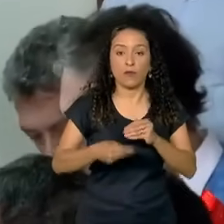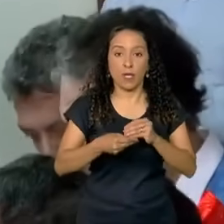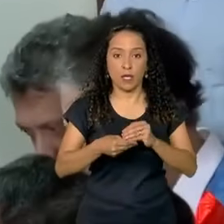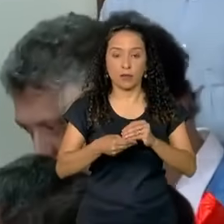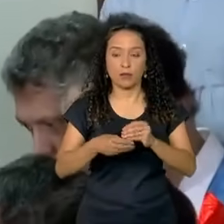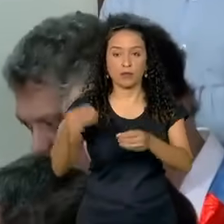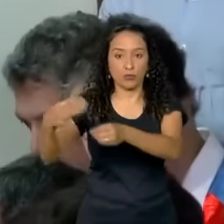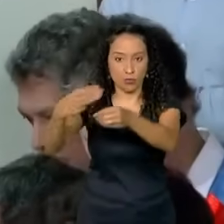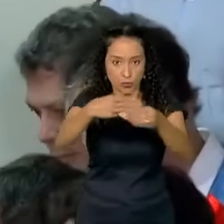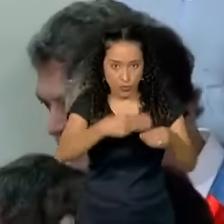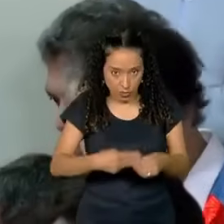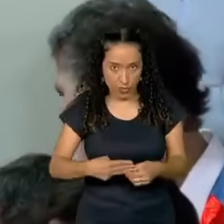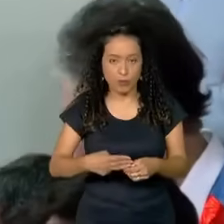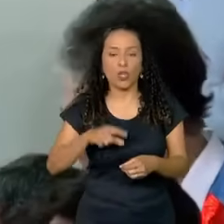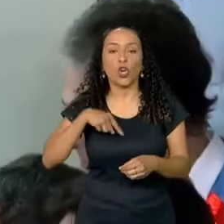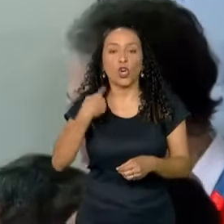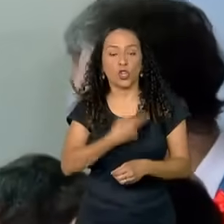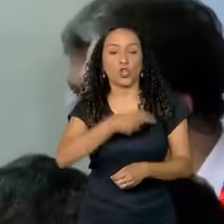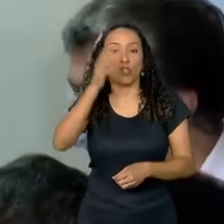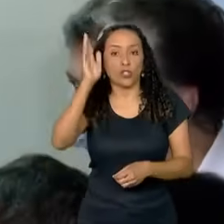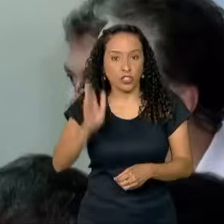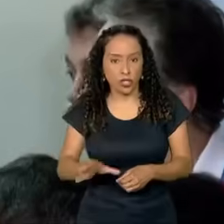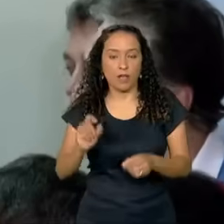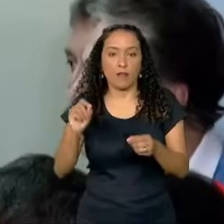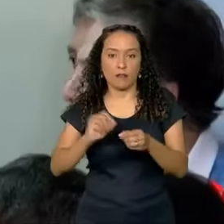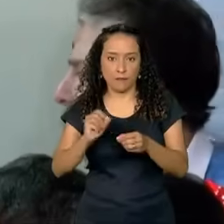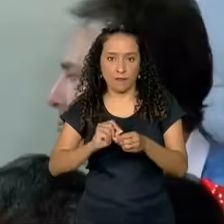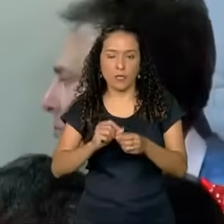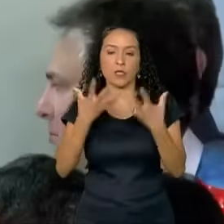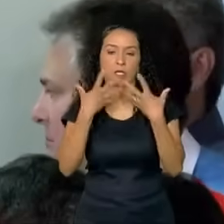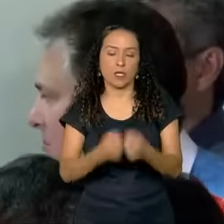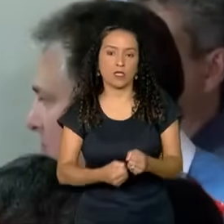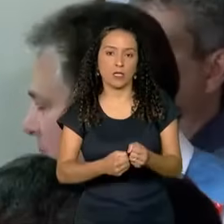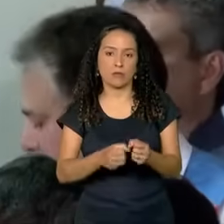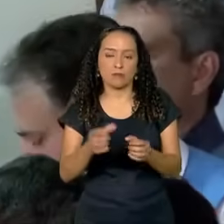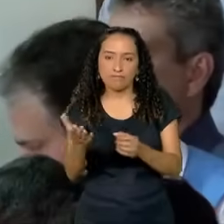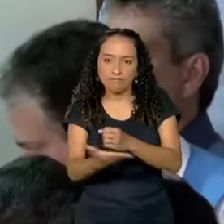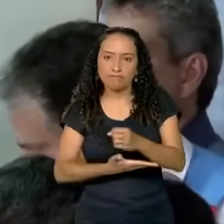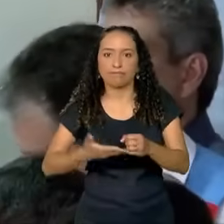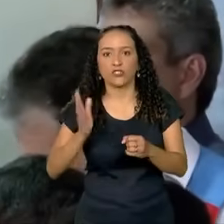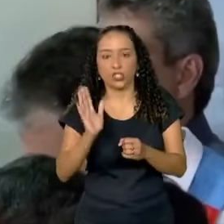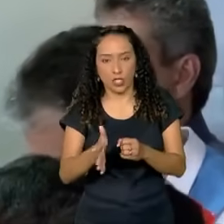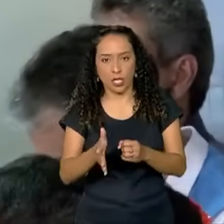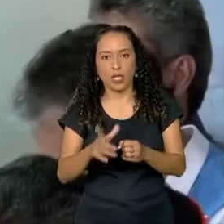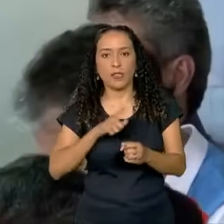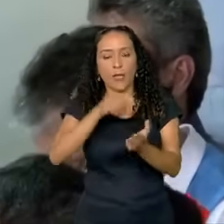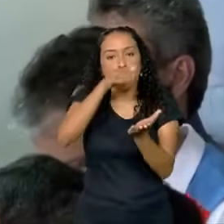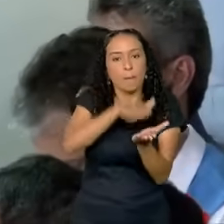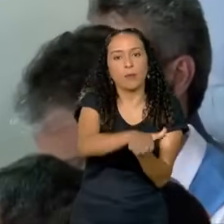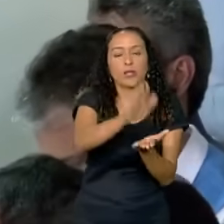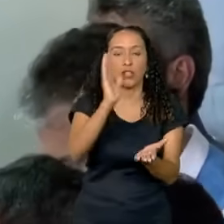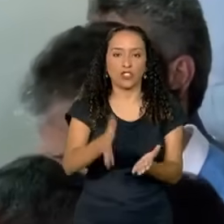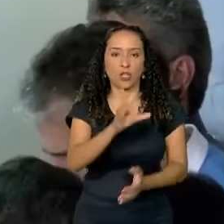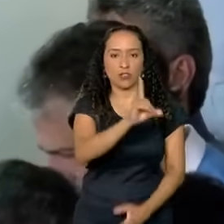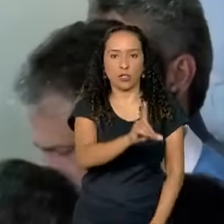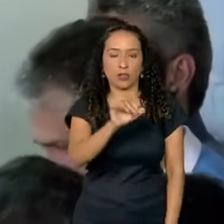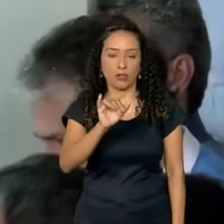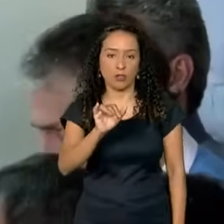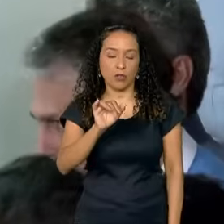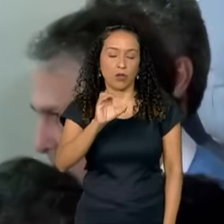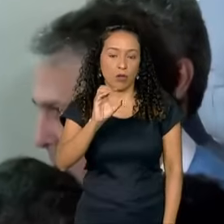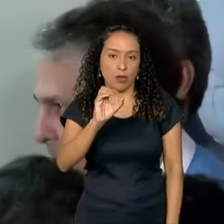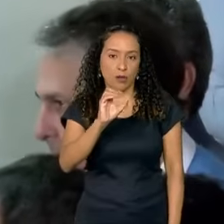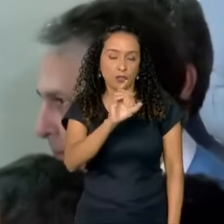dos municípios. Nós já fizemos o reconhecimento sumário e já está publicado no Diário Oficial da União